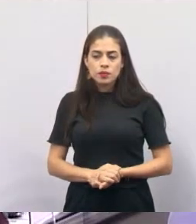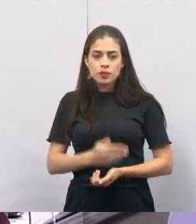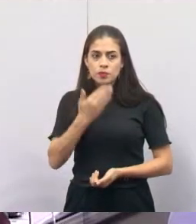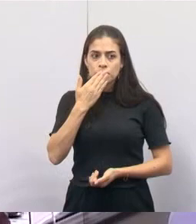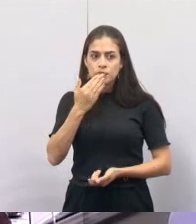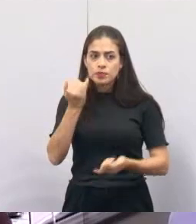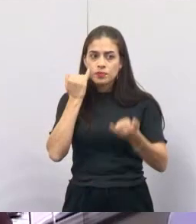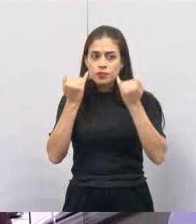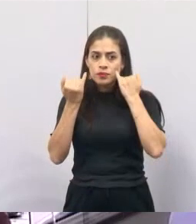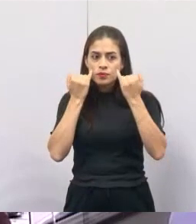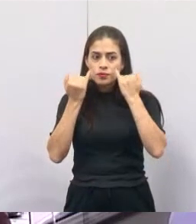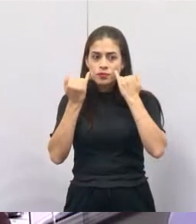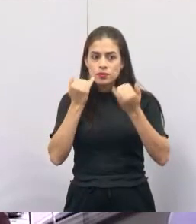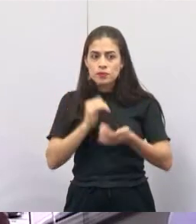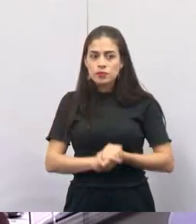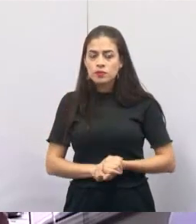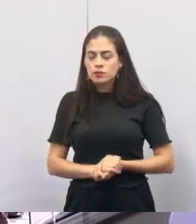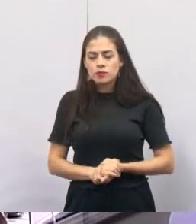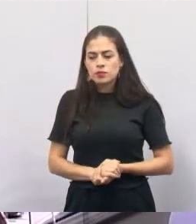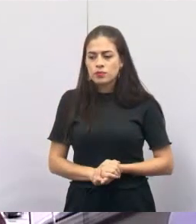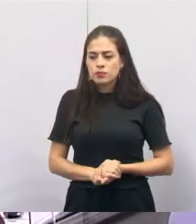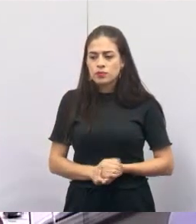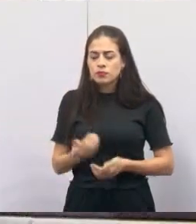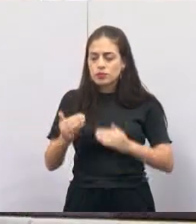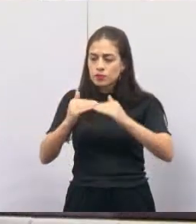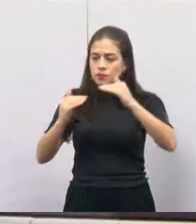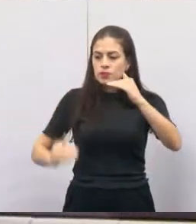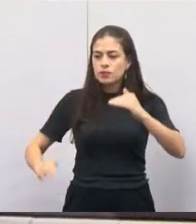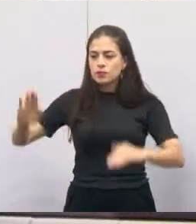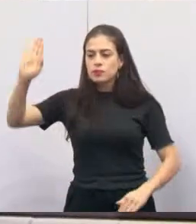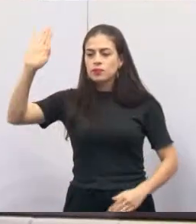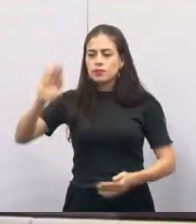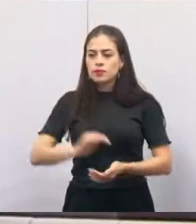Pedido de informação está em votação. Os que forem contrários, por favor, se manifestem levantando os